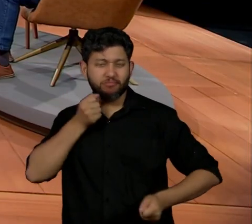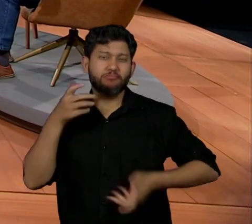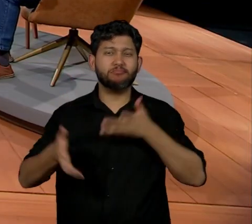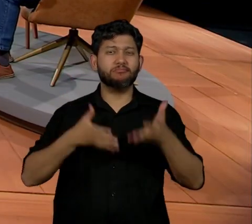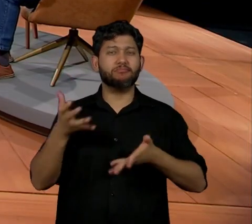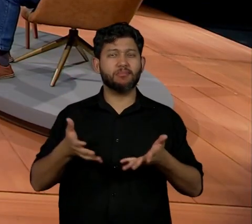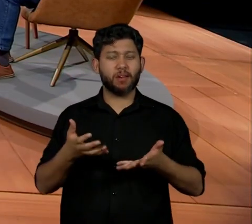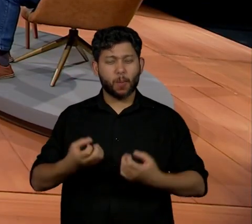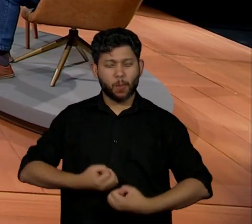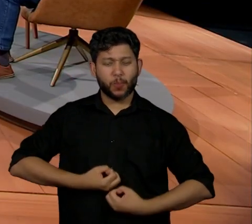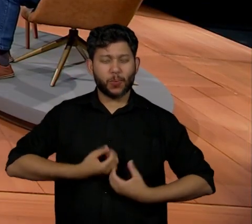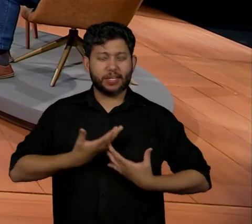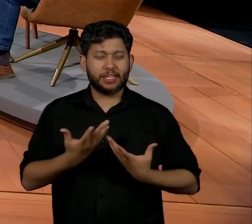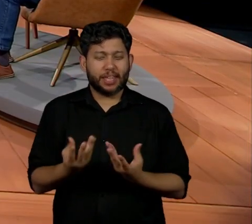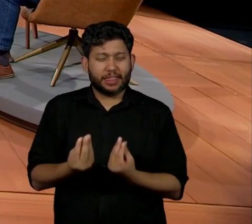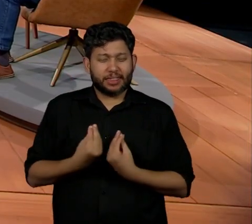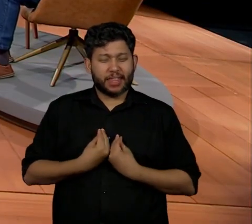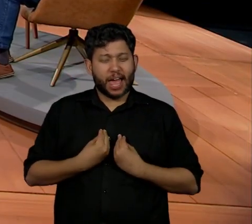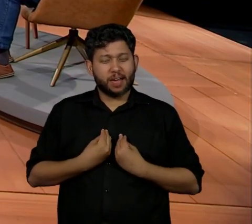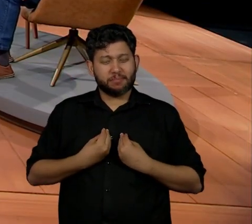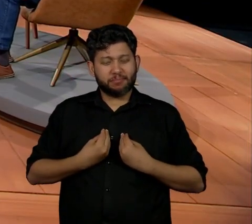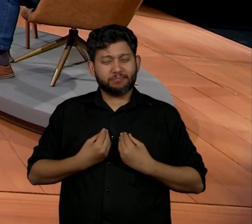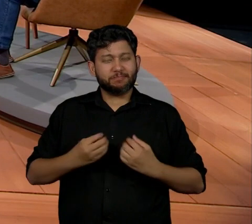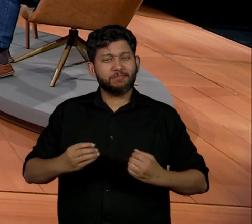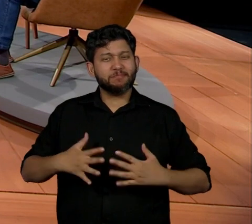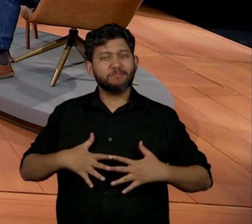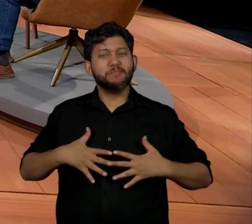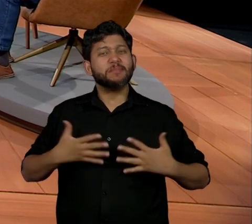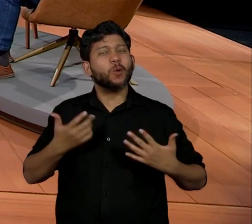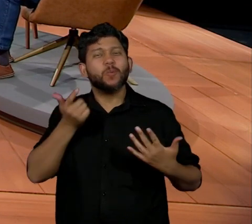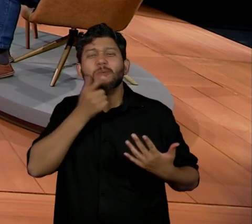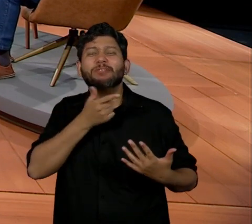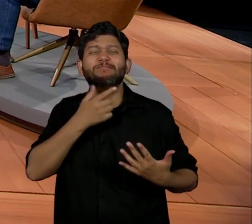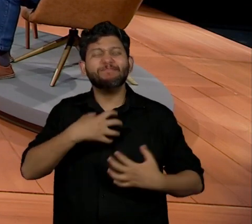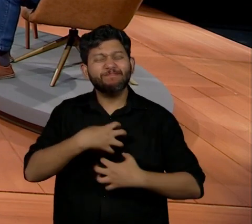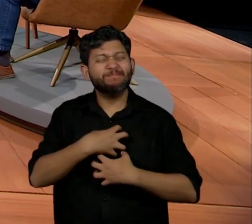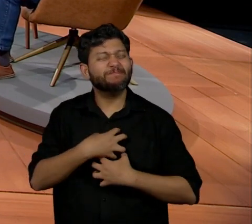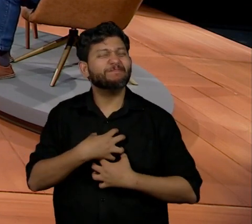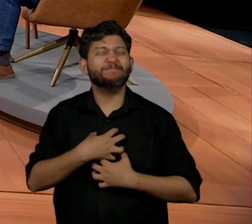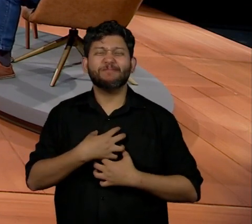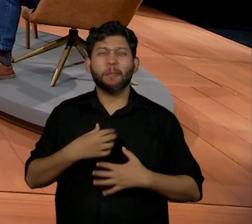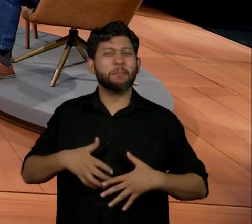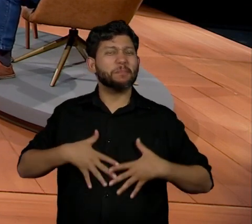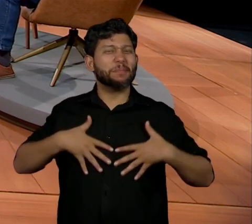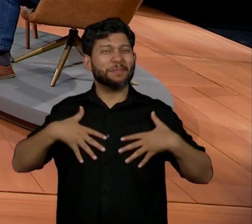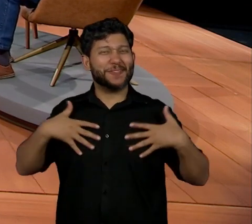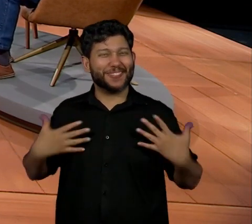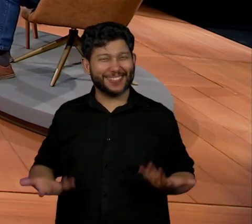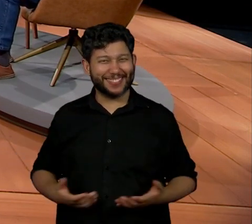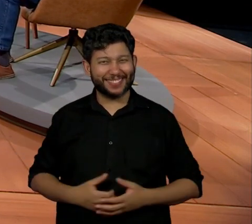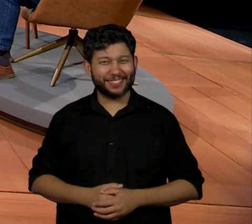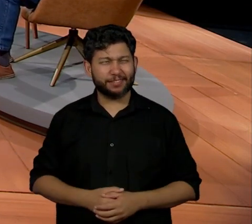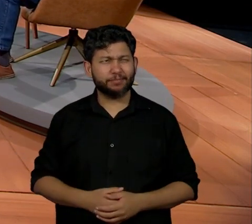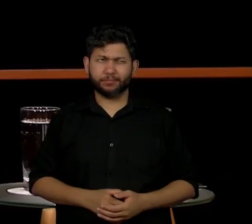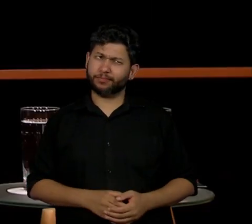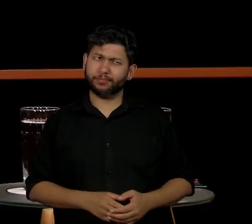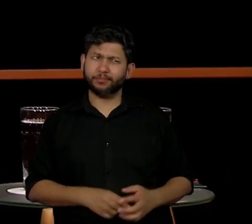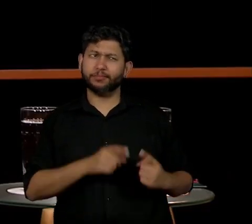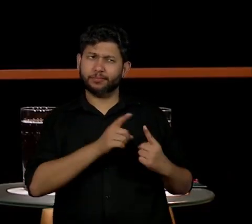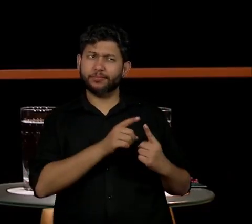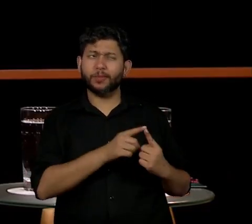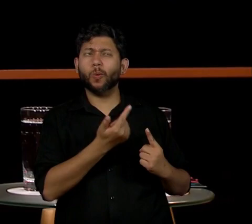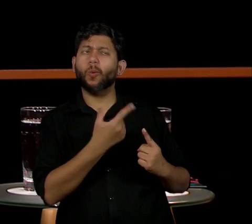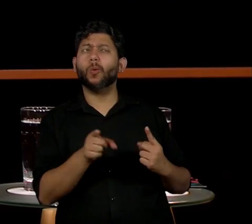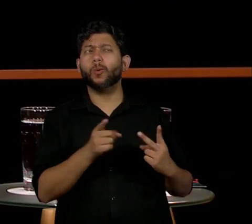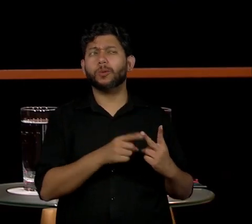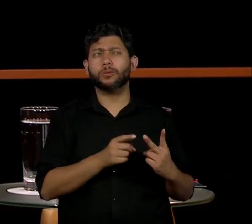prazer da poesia. E aí vai embora, uma homenagem que eu Linda homenagem. fazendo a eles, o Dylan. Agora, parece que além dele, uma outra influência na sua